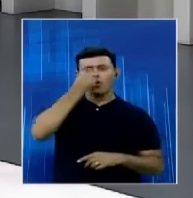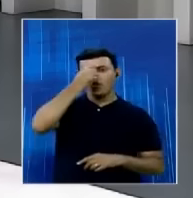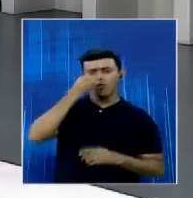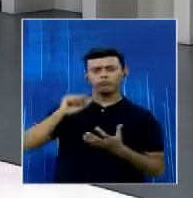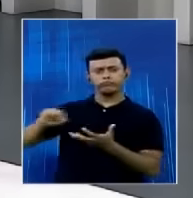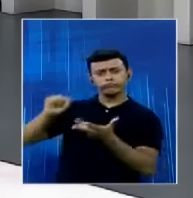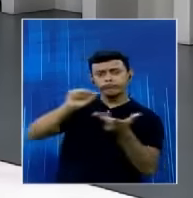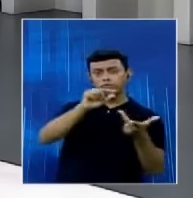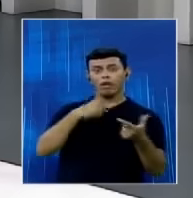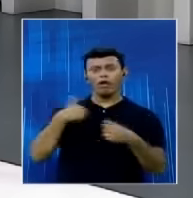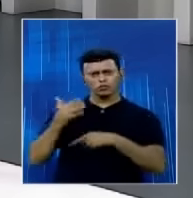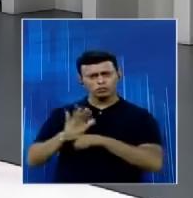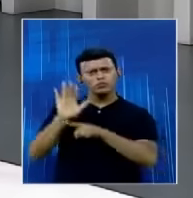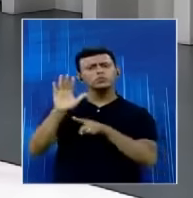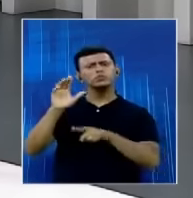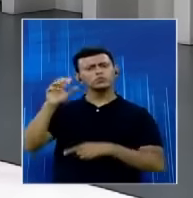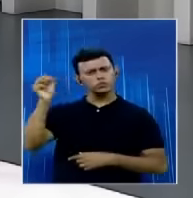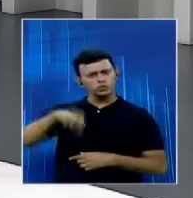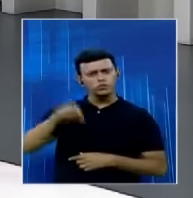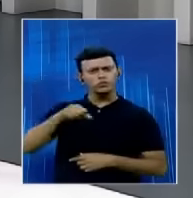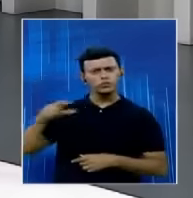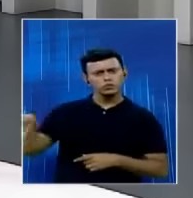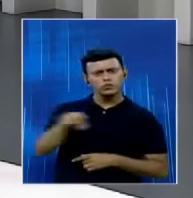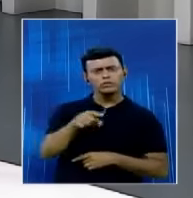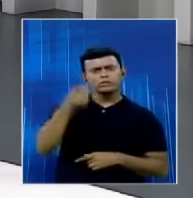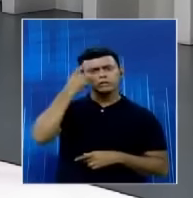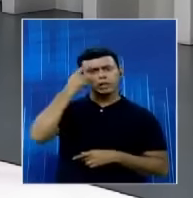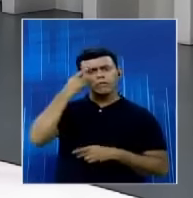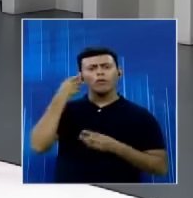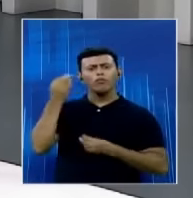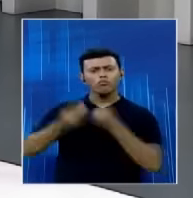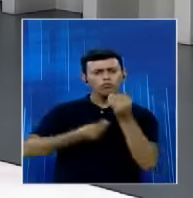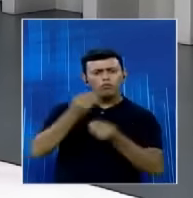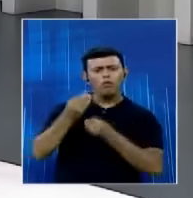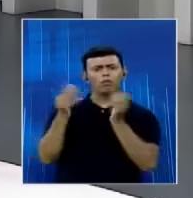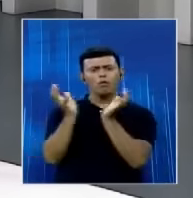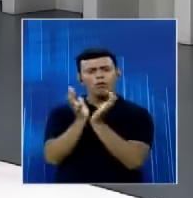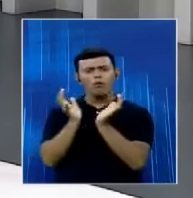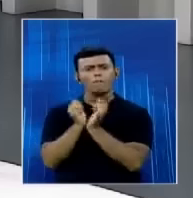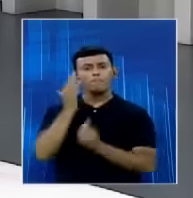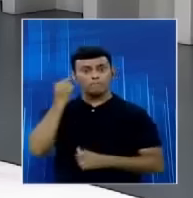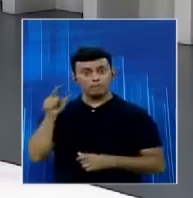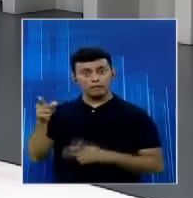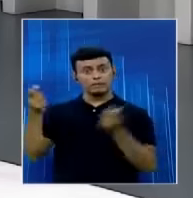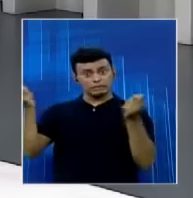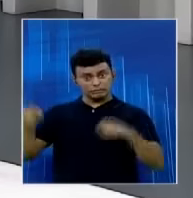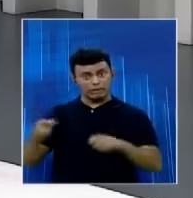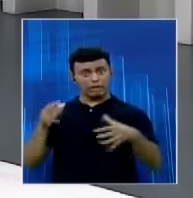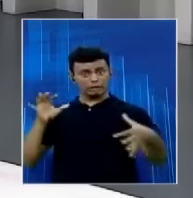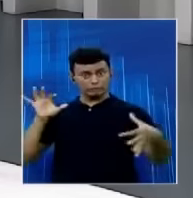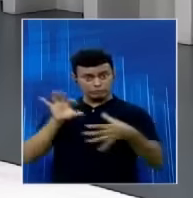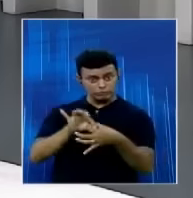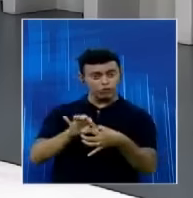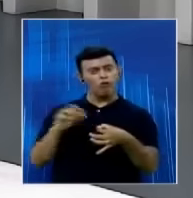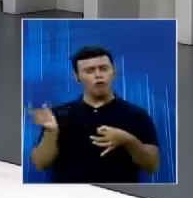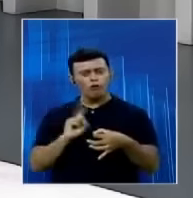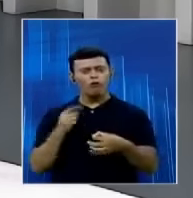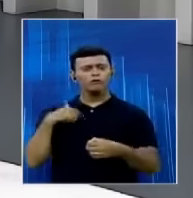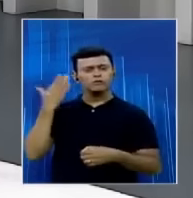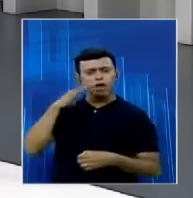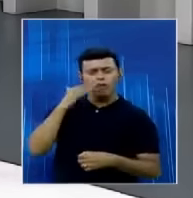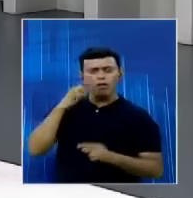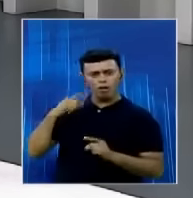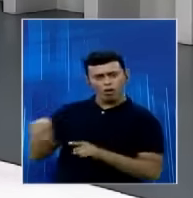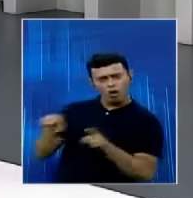hoje ajudam também a formar. Você quer saber qual é o pensamento do prefeito, a quem ele está vinculado, se ele defende o que parece ser